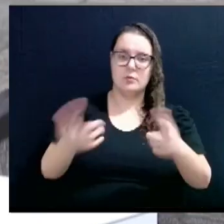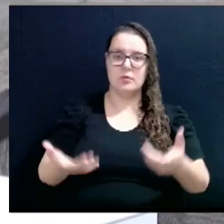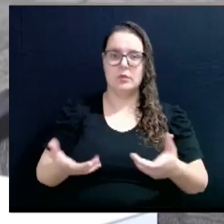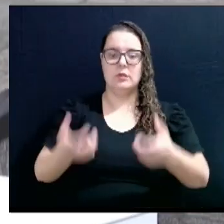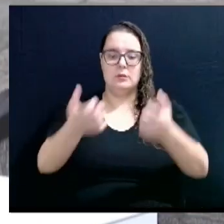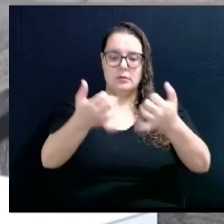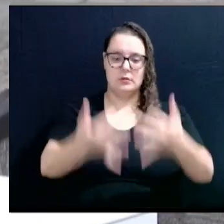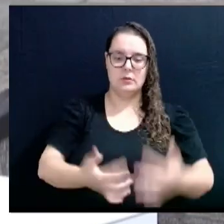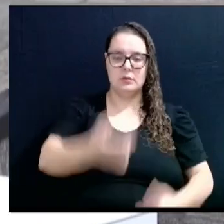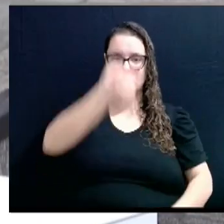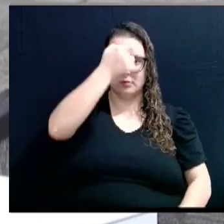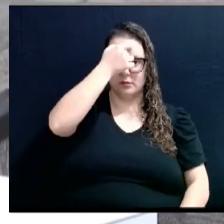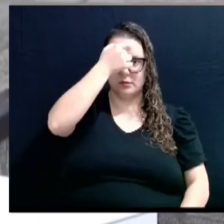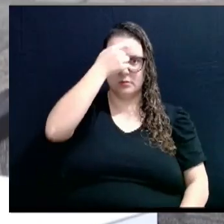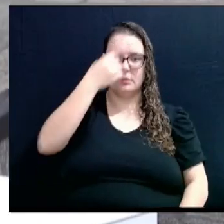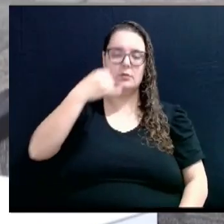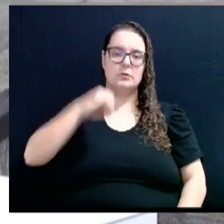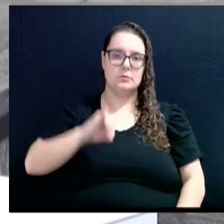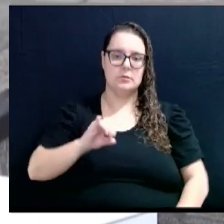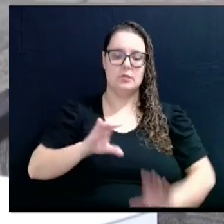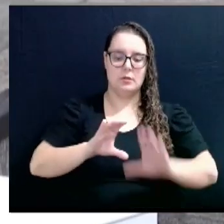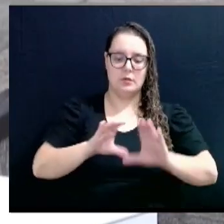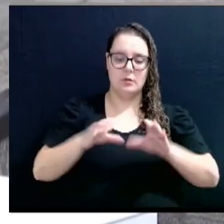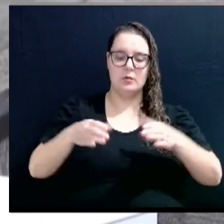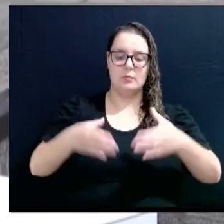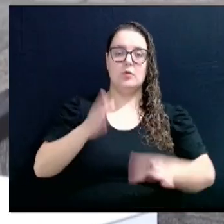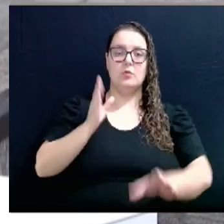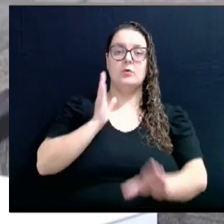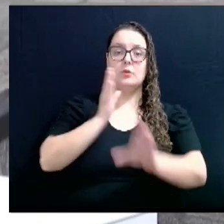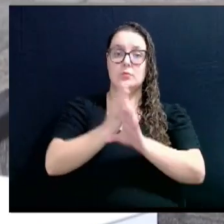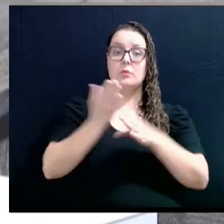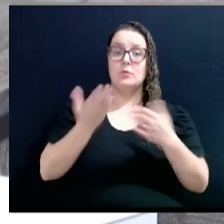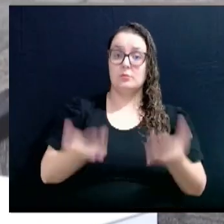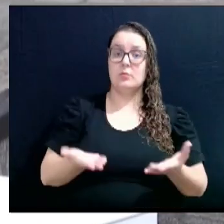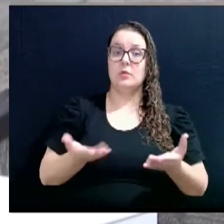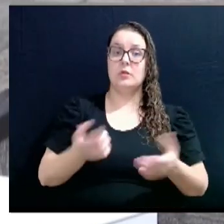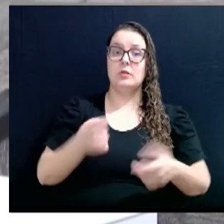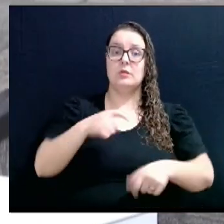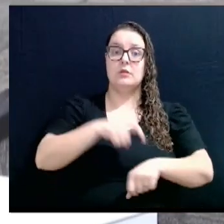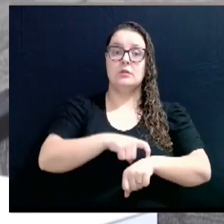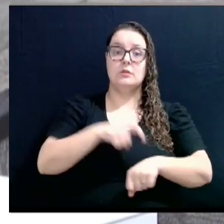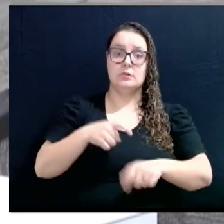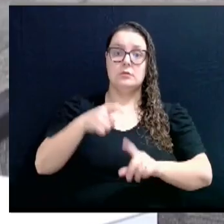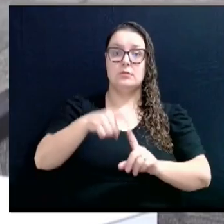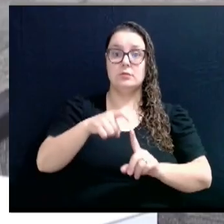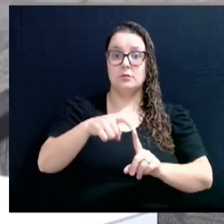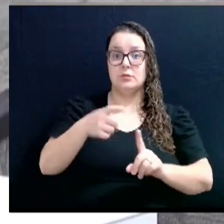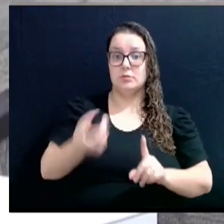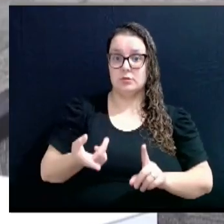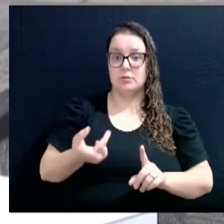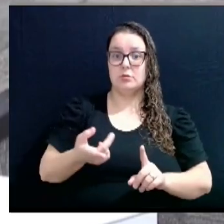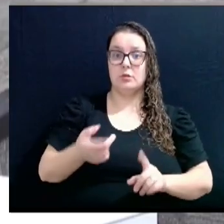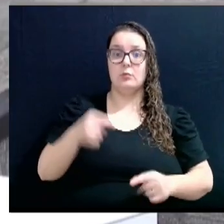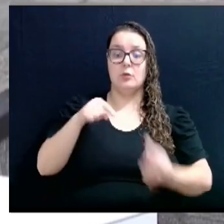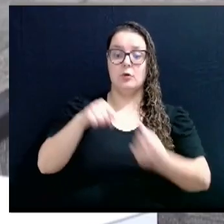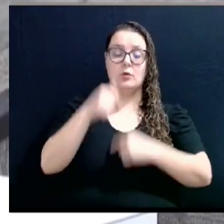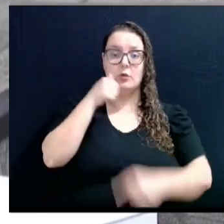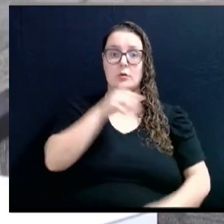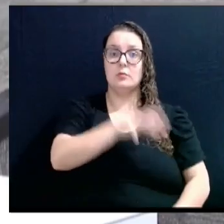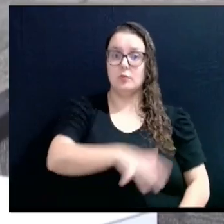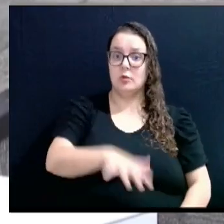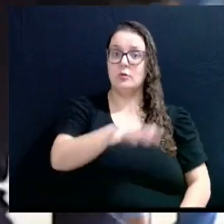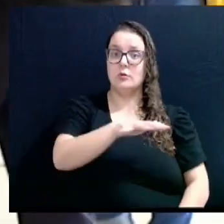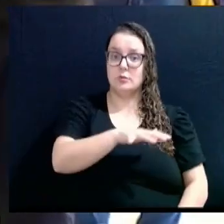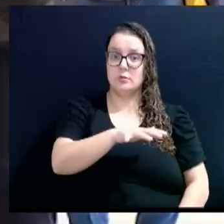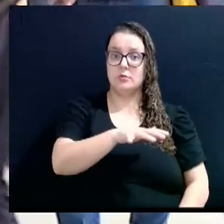conscientização. Caso a comunidade identifique esse tipo de situação contra as mulheres no território, saiba